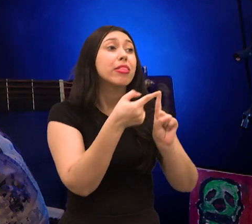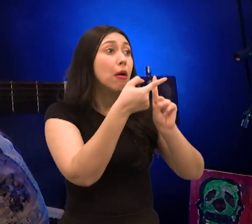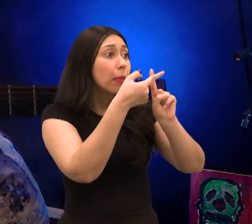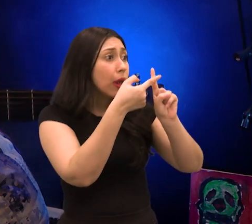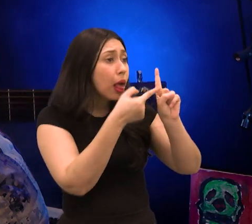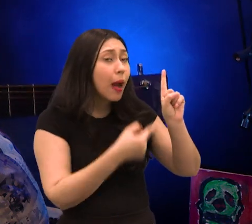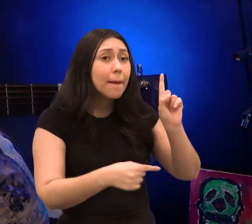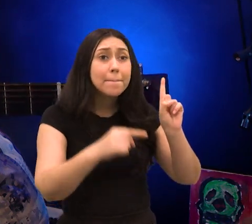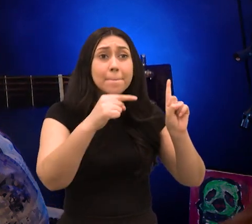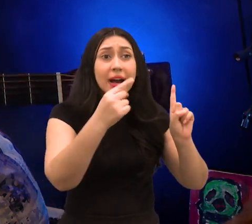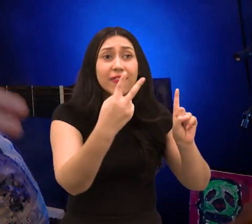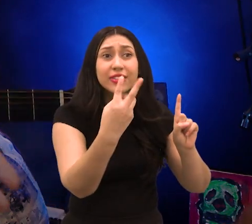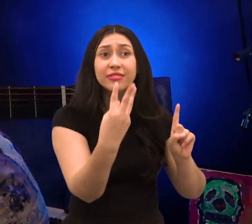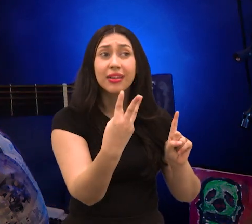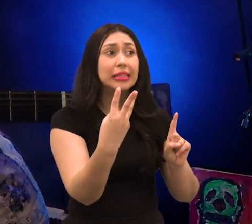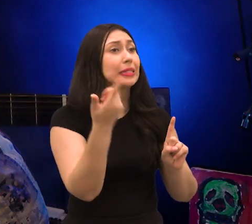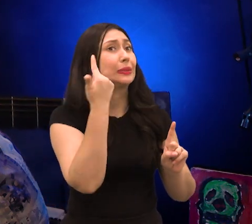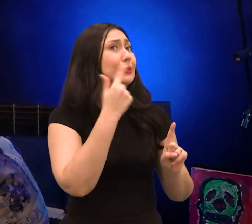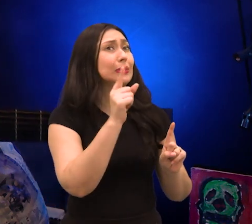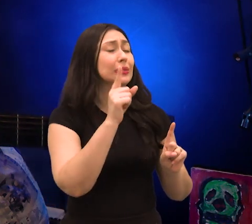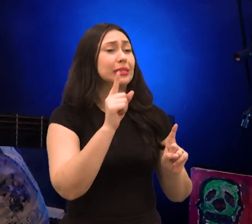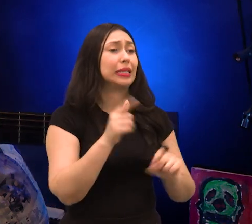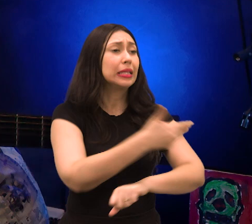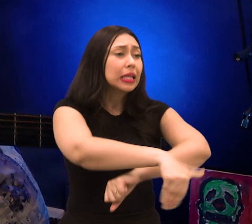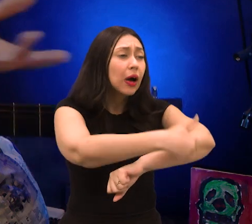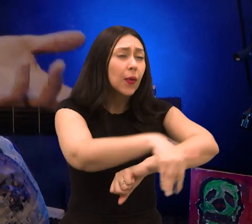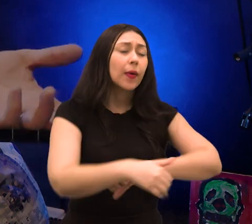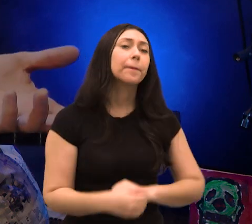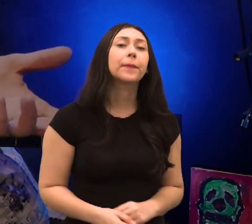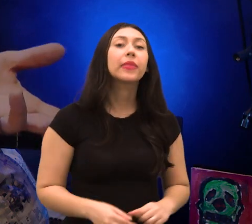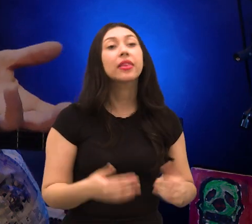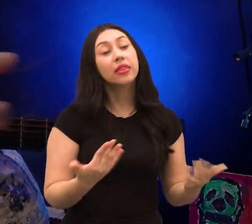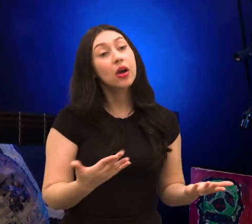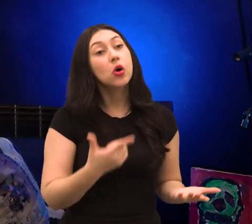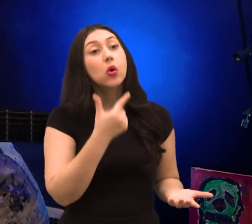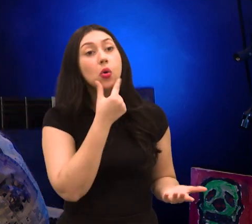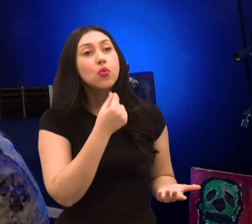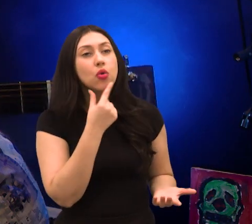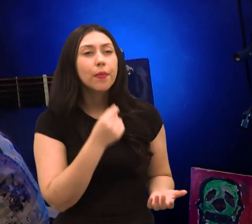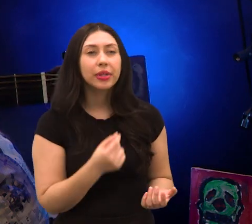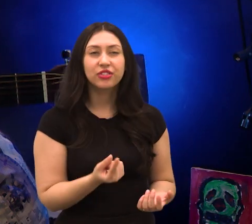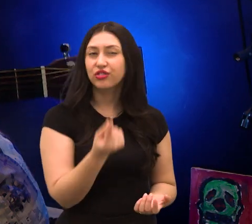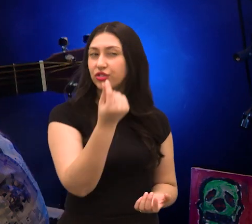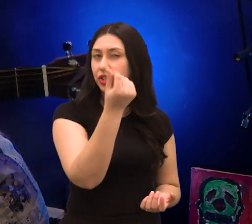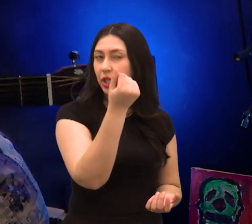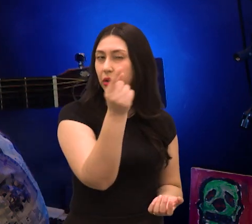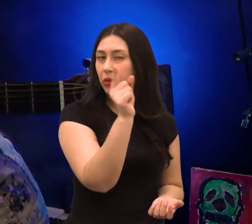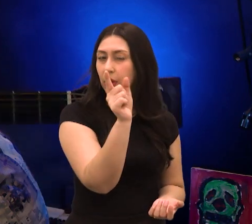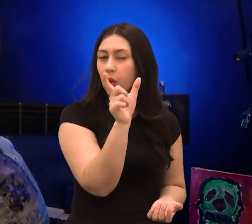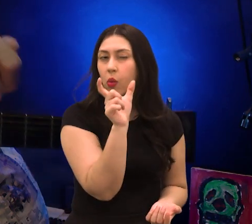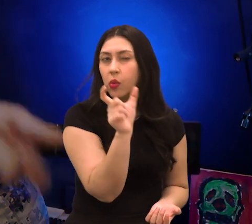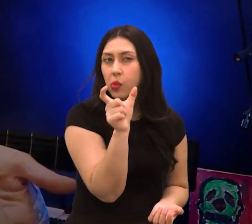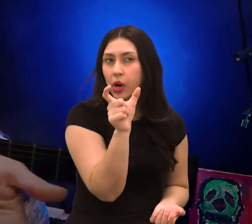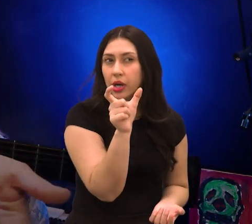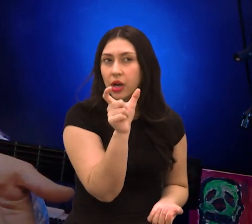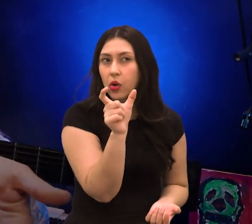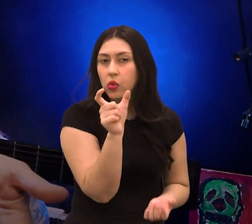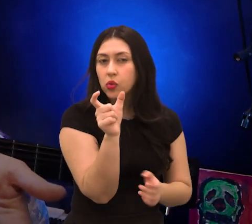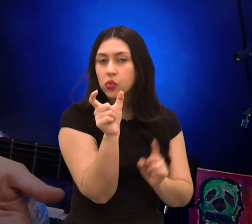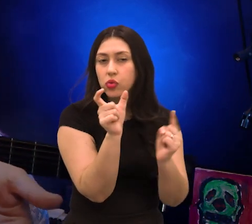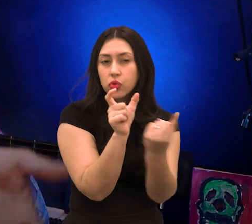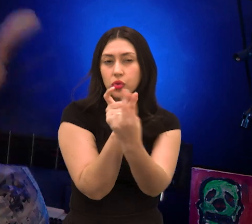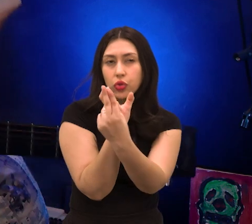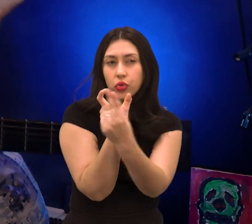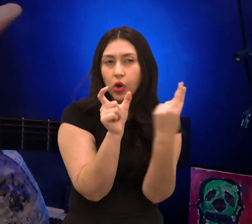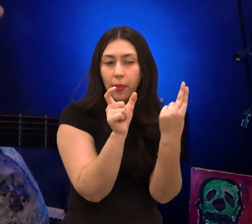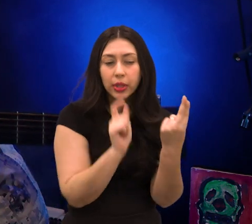cheguei, já estava menos 23 graus, então não dava para ficar. Aí um cara desses que ao invés de jogar moeda, deu o cartão dele no